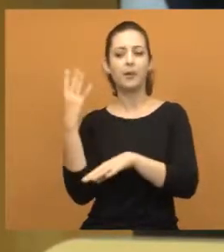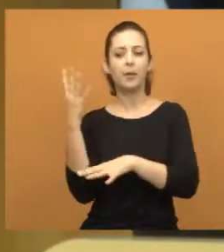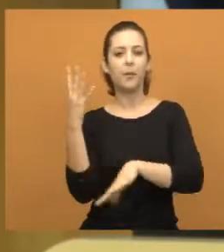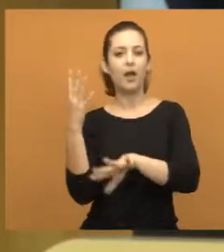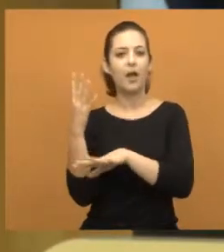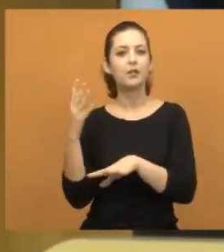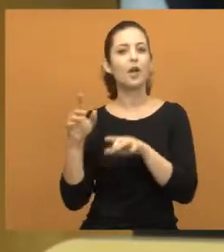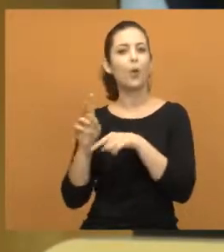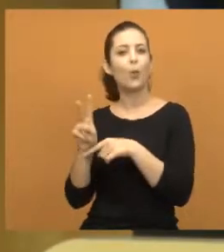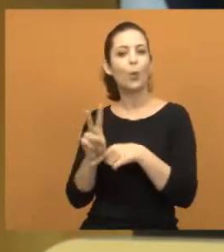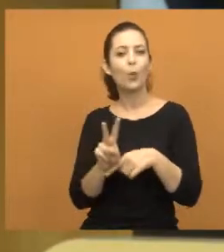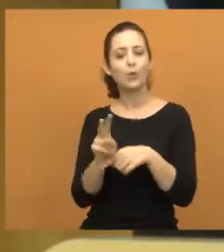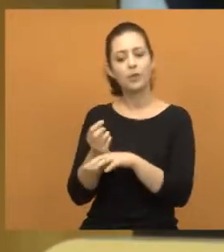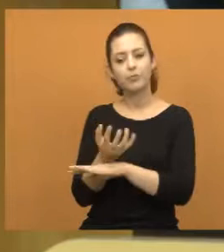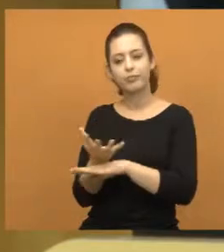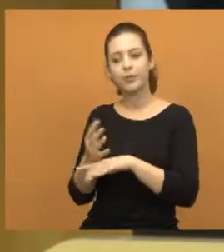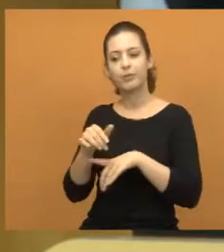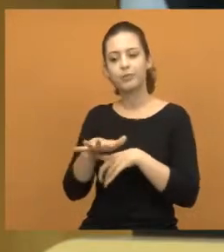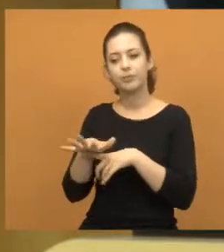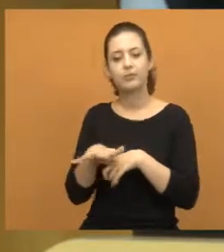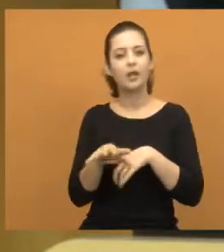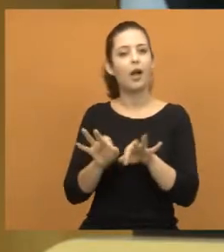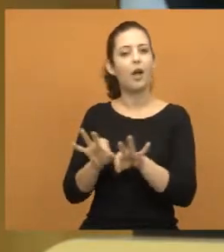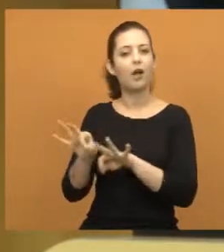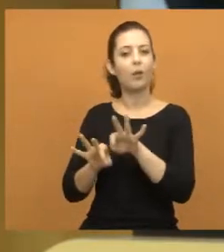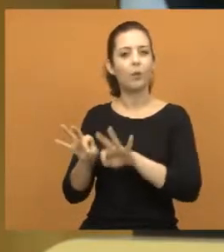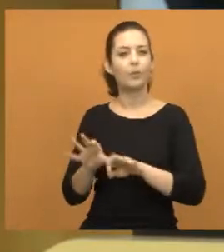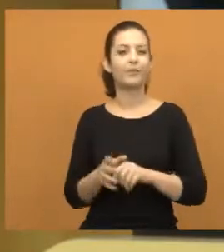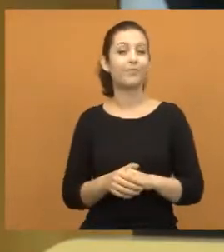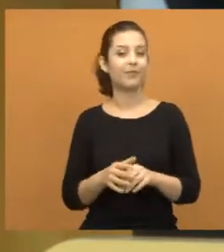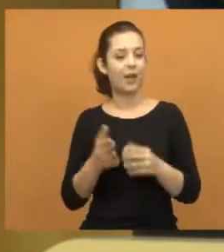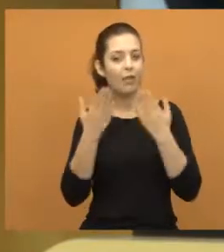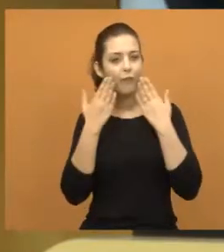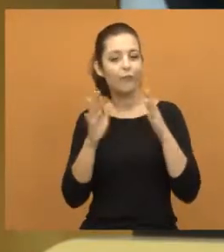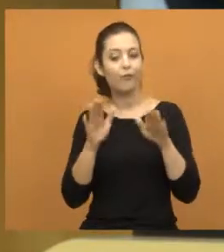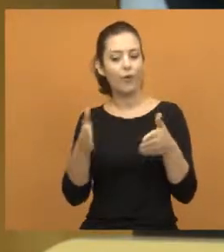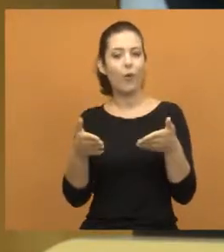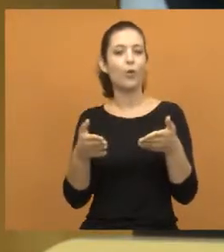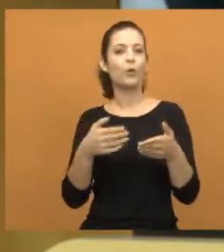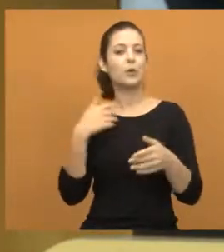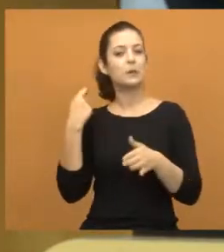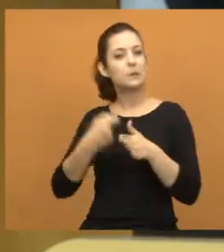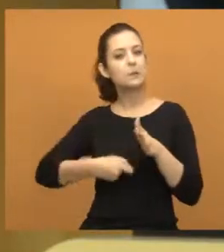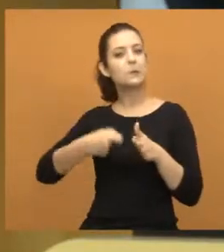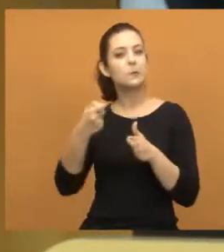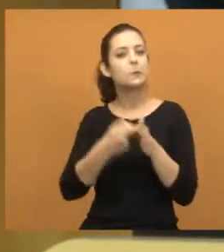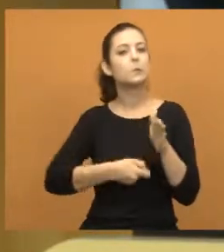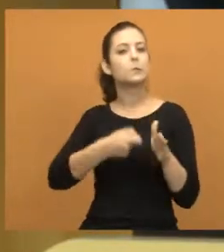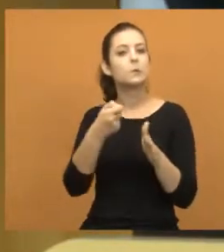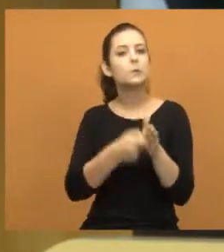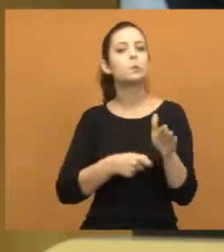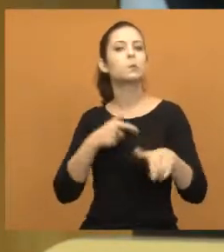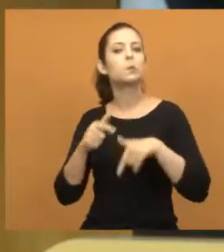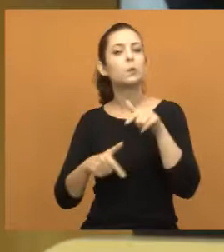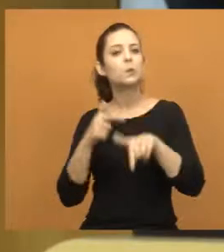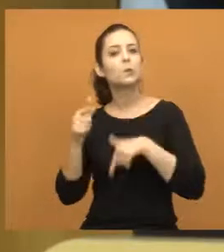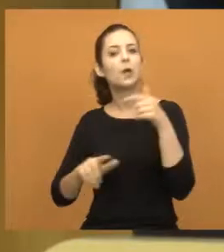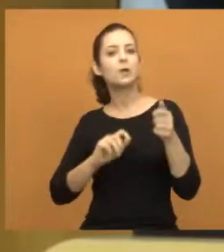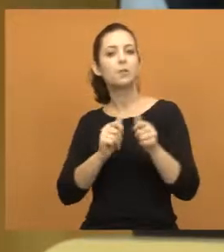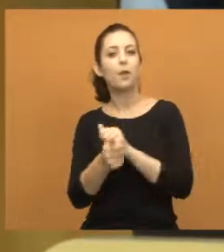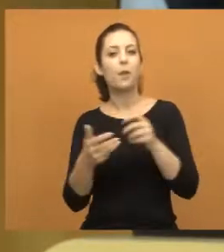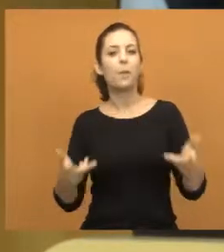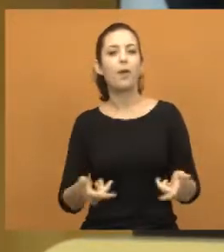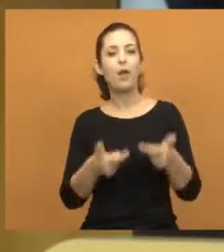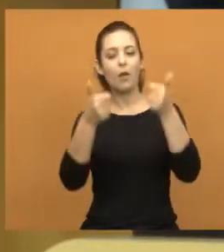cuida, que dá manutenção. E esse projeto é visando nisso, porque a gente está trabalhando incansavelmente, né, para resgatar o esporte na